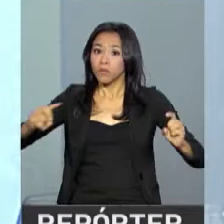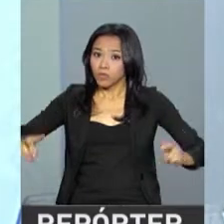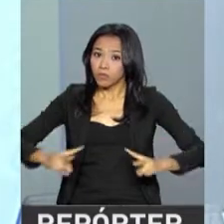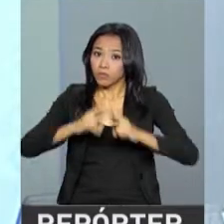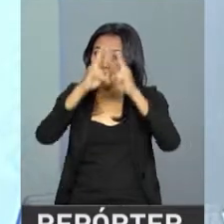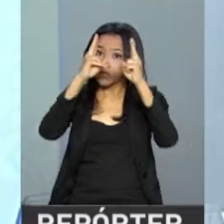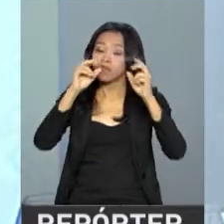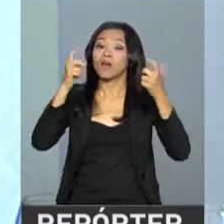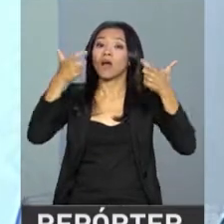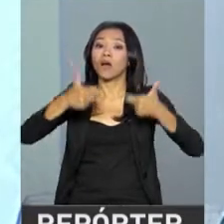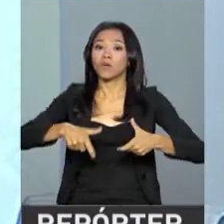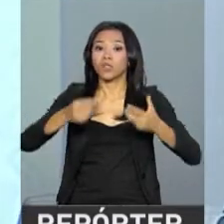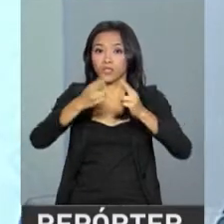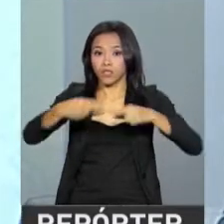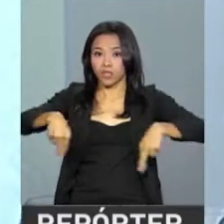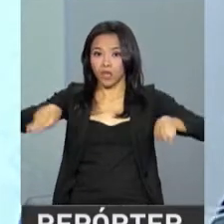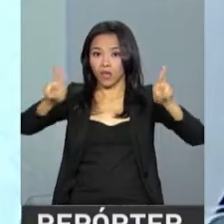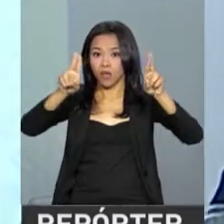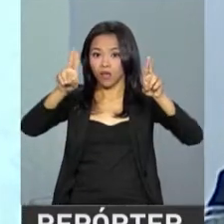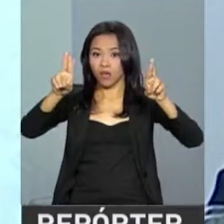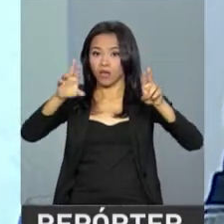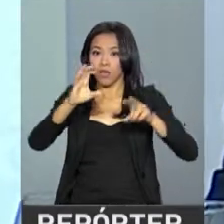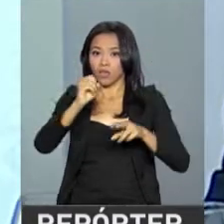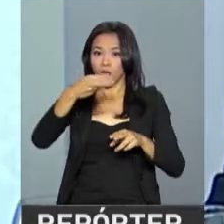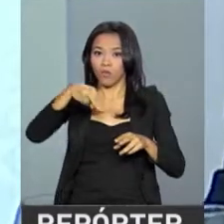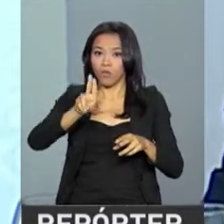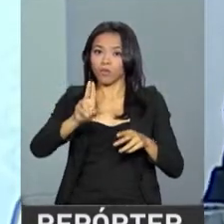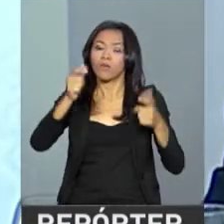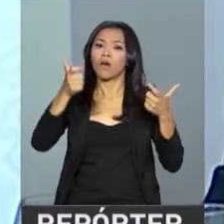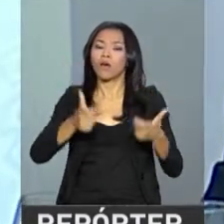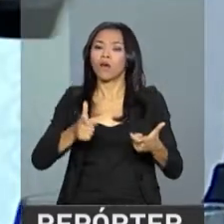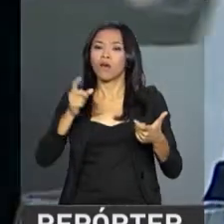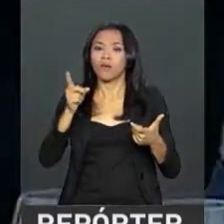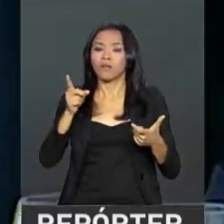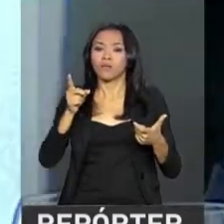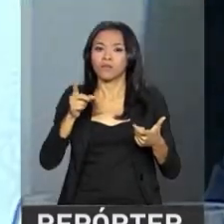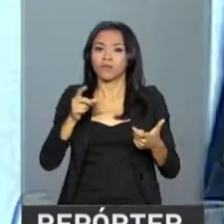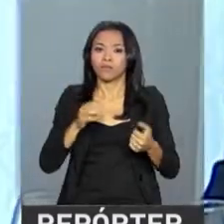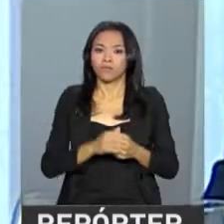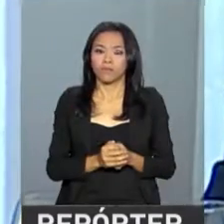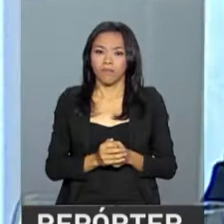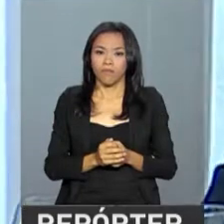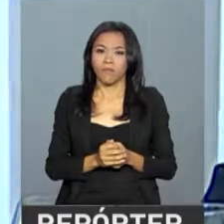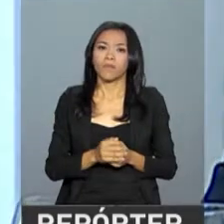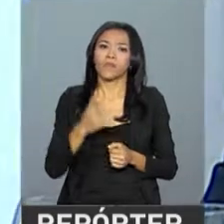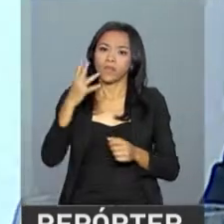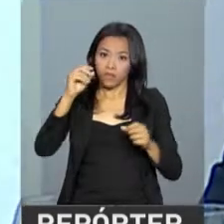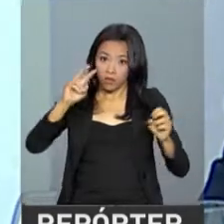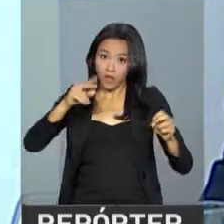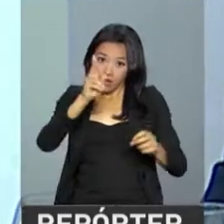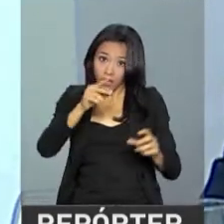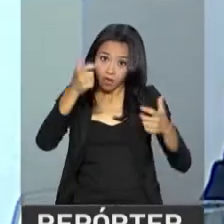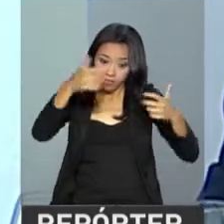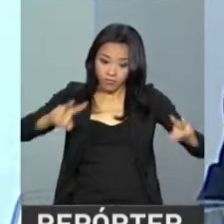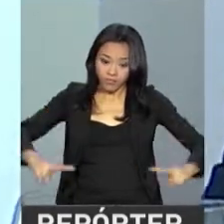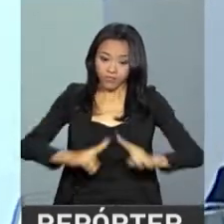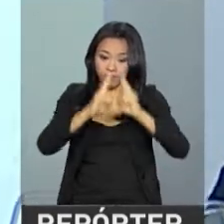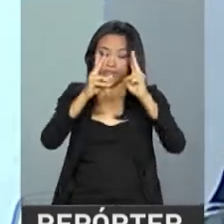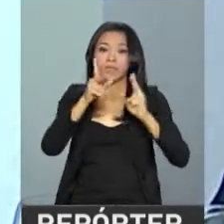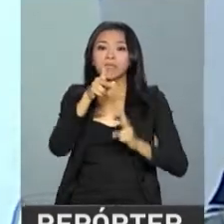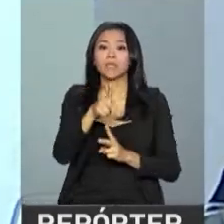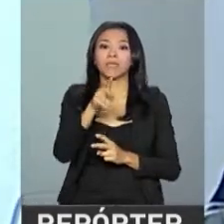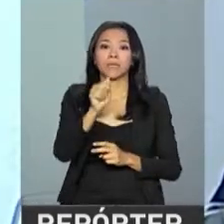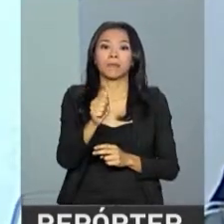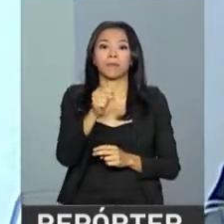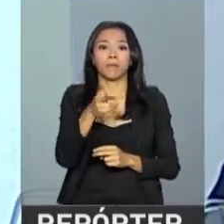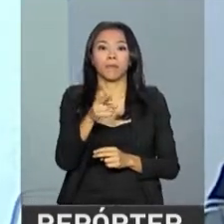ano passado né acho que logo depois da china nós assinamos o acordo ea de paris e curiosamente por mais que se diga